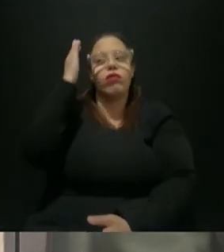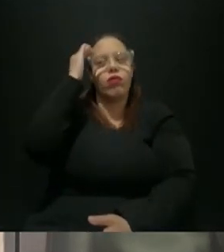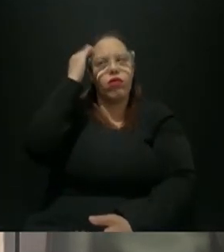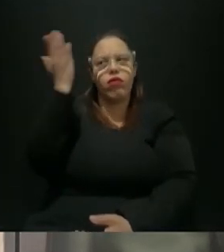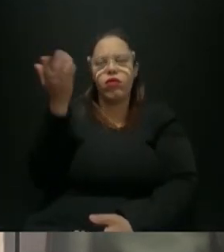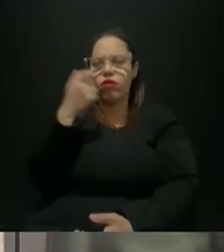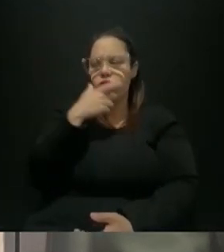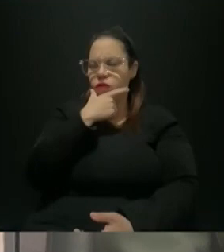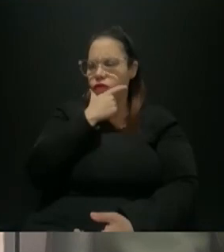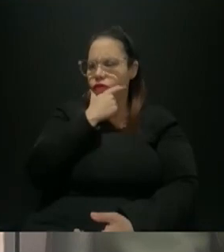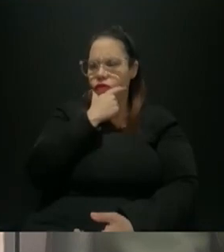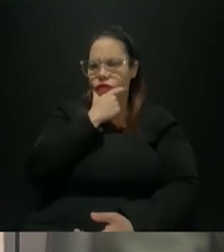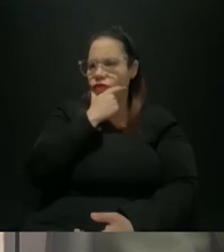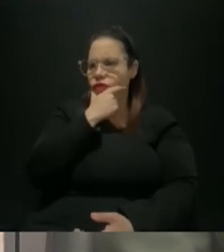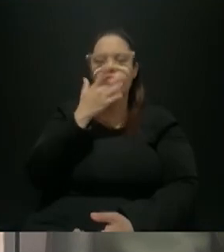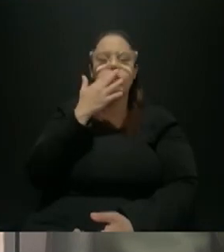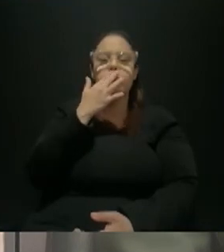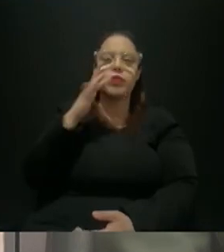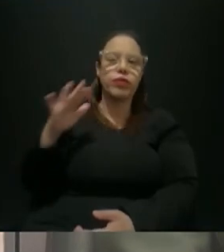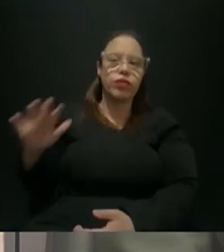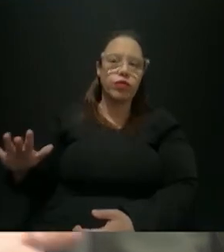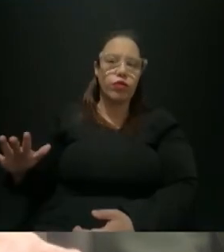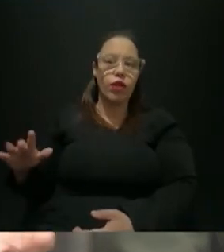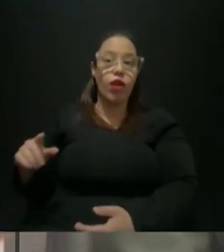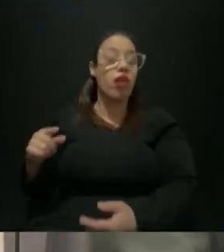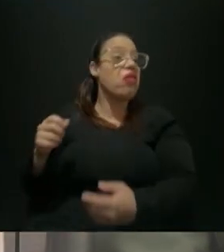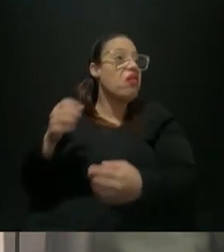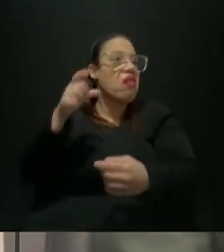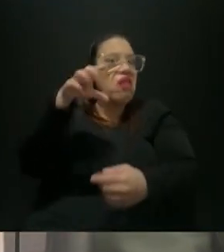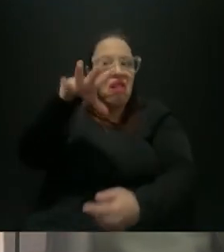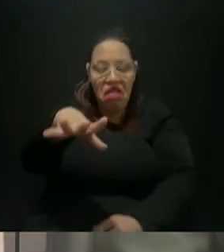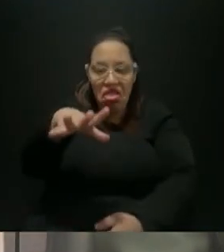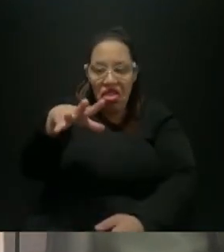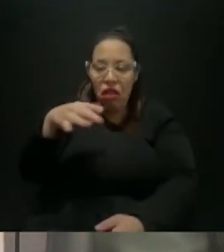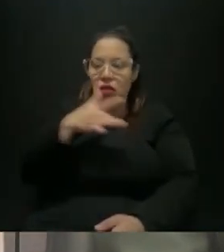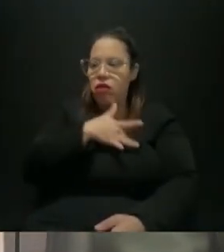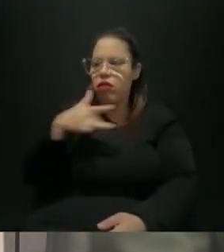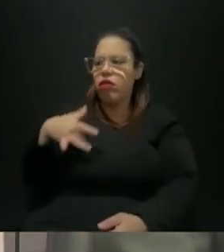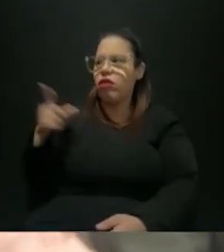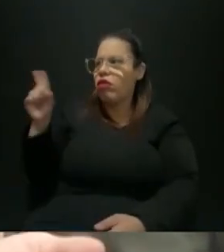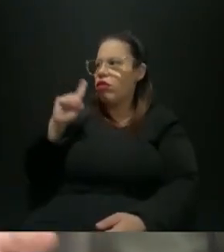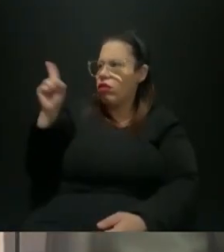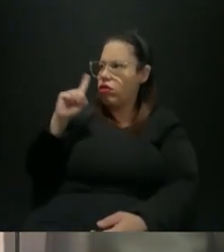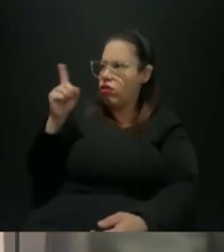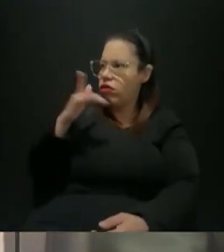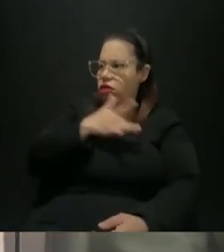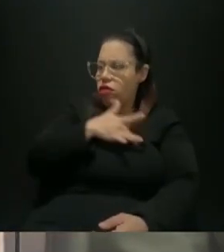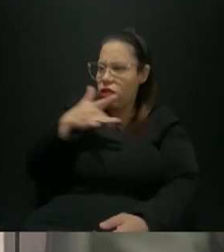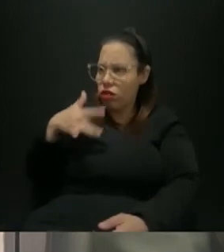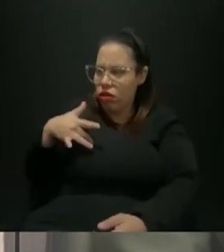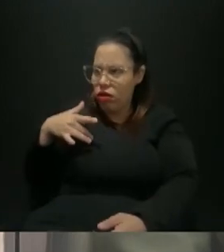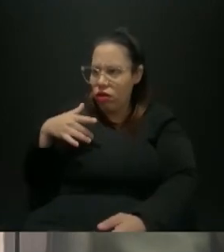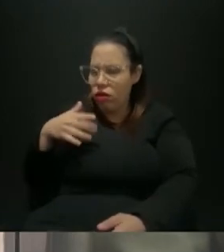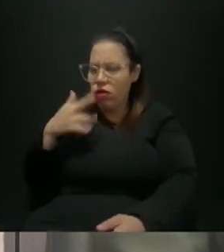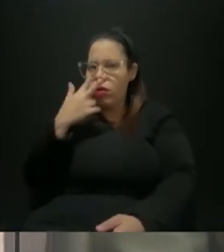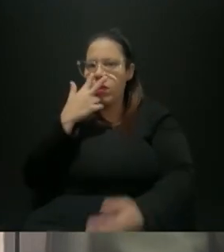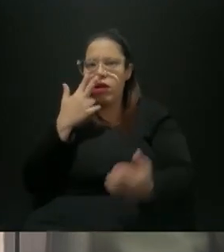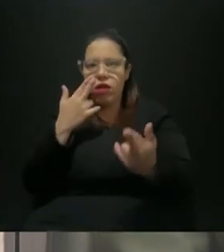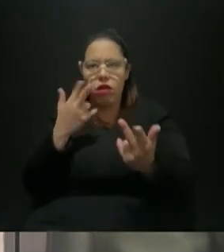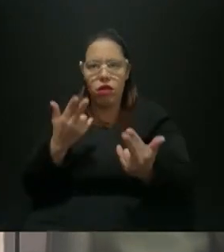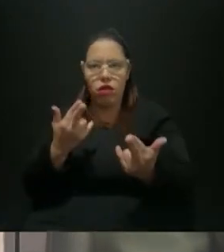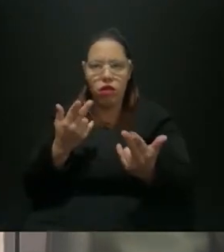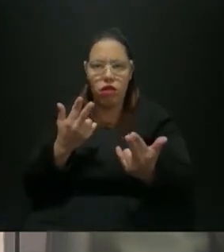a criança é da cidade, não é da saúde. A criança da saúde é a mesma criança da assistência, a mesma criança que começa